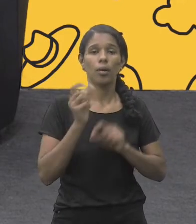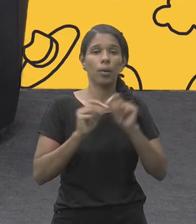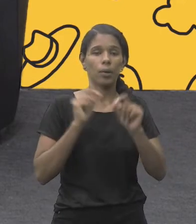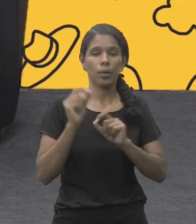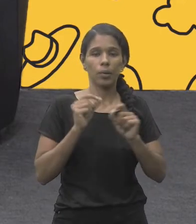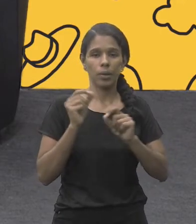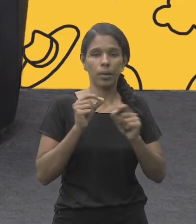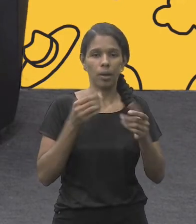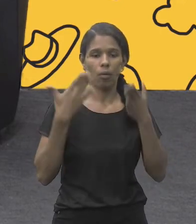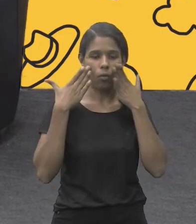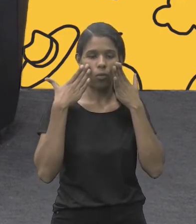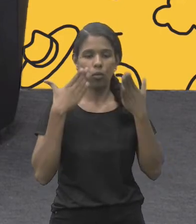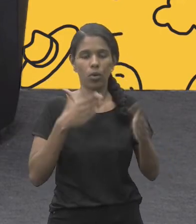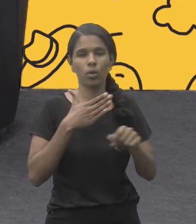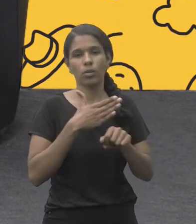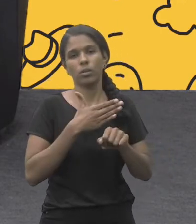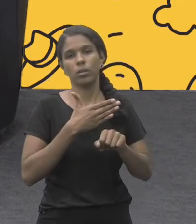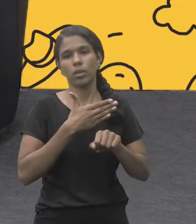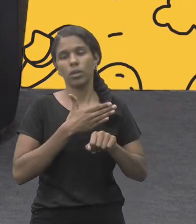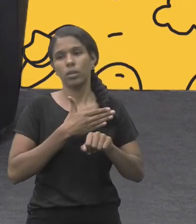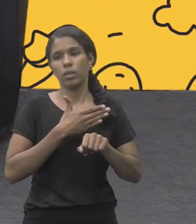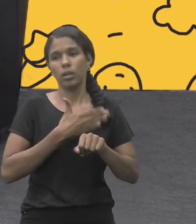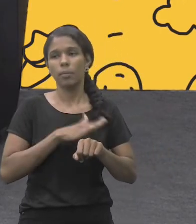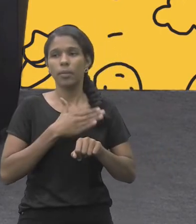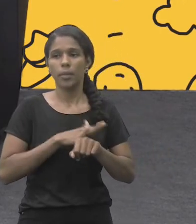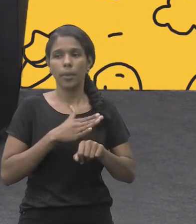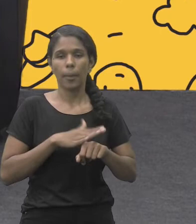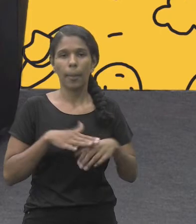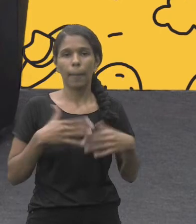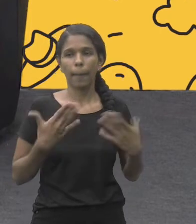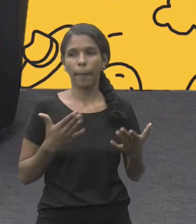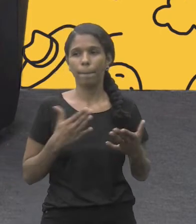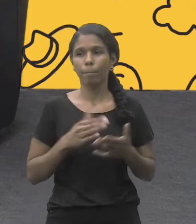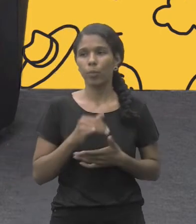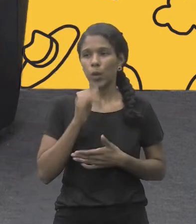né? Muito bacana. Todo mundo se inspira para ganhar essa aqui, ó,